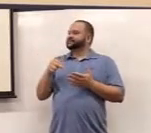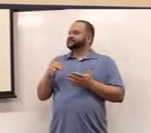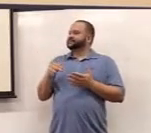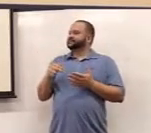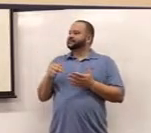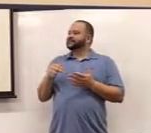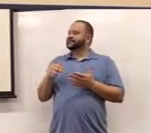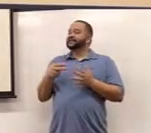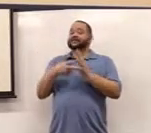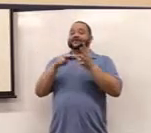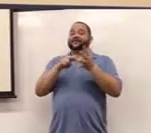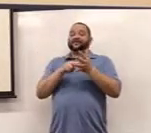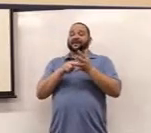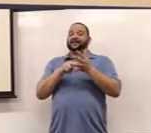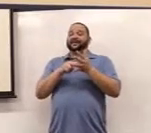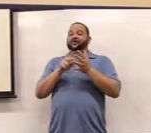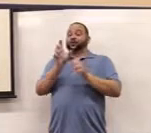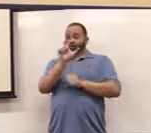É Rabanete.